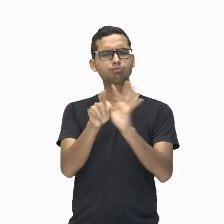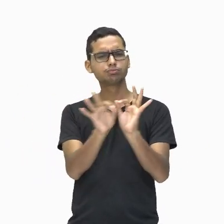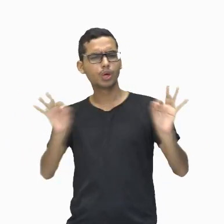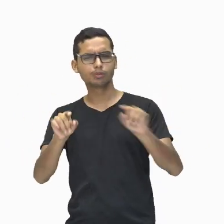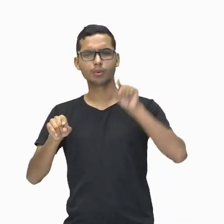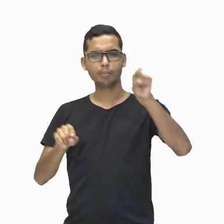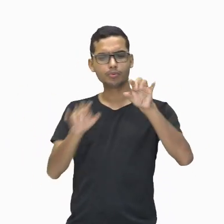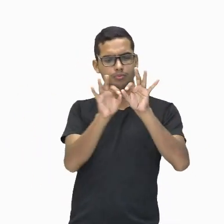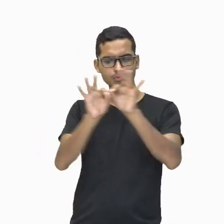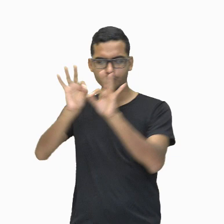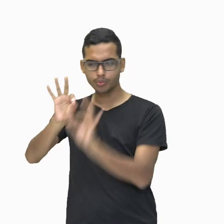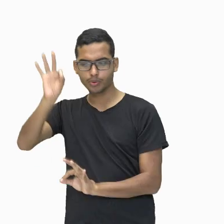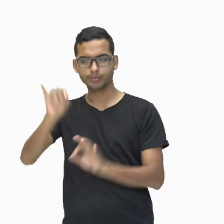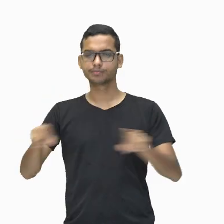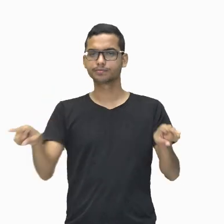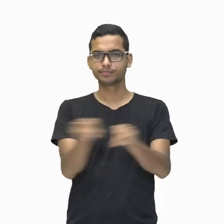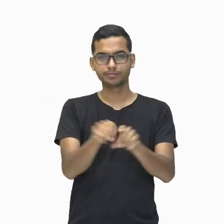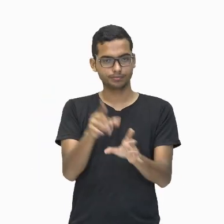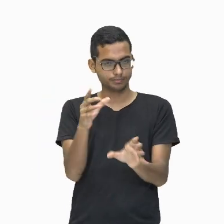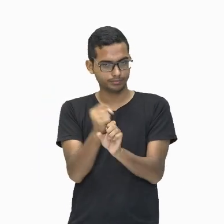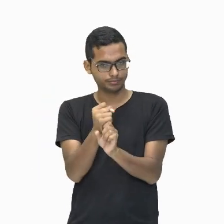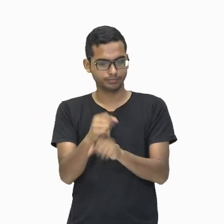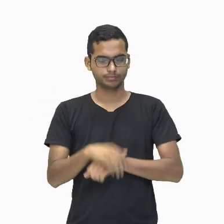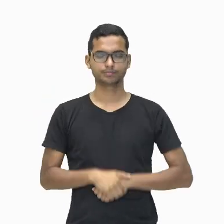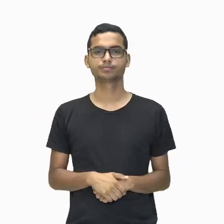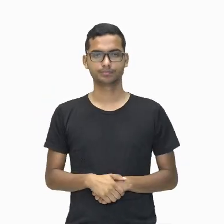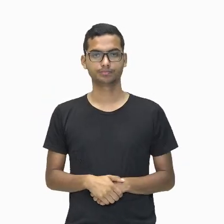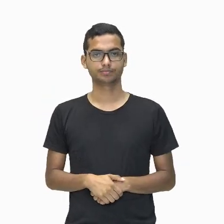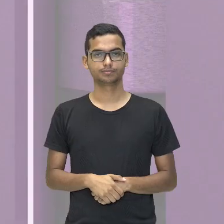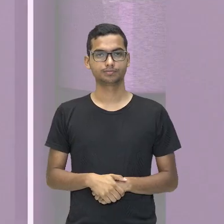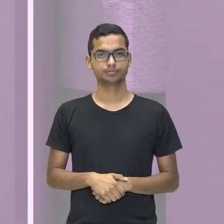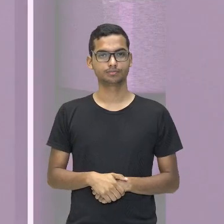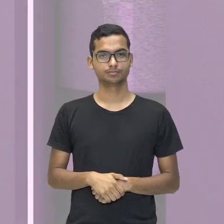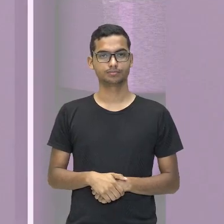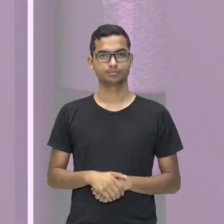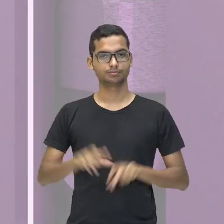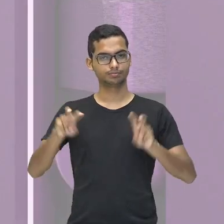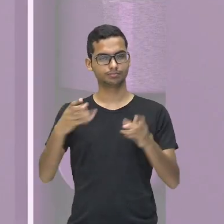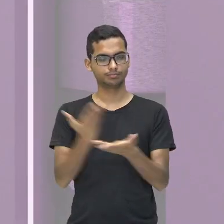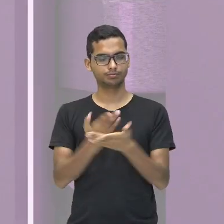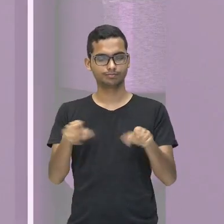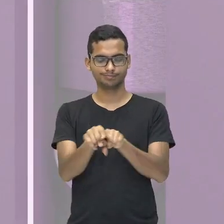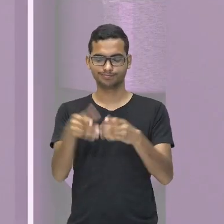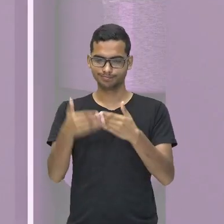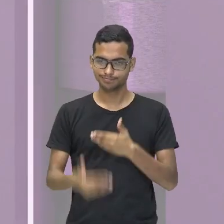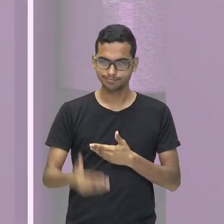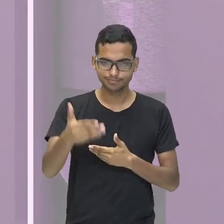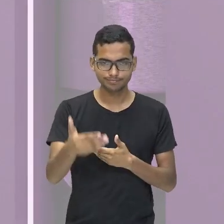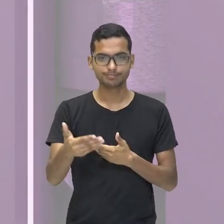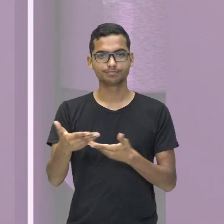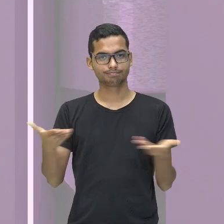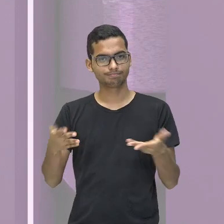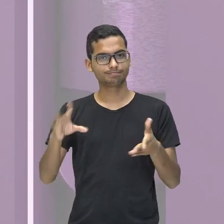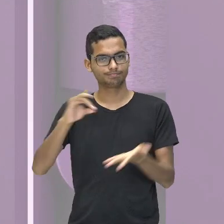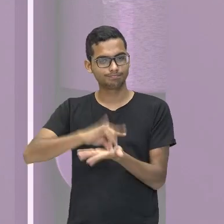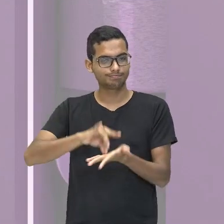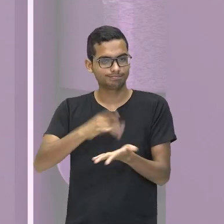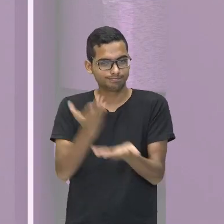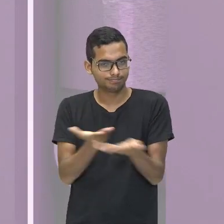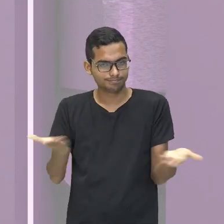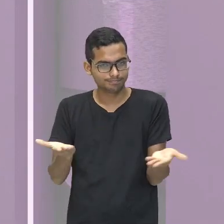Cálculo da distância entre um ponto e uma reta. Então, esse é o nosso tema de hoje. O nosso tema da nossa